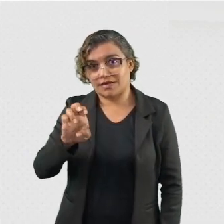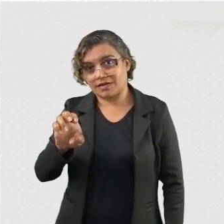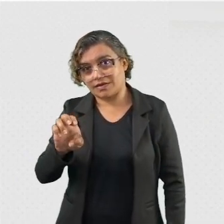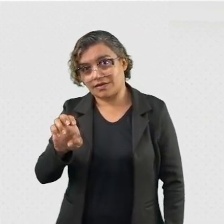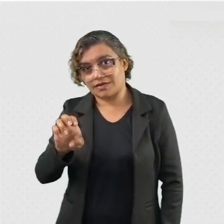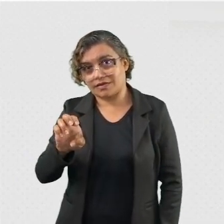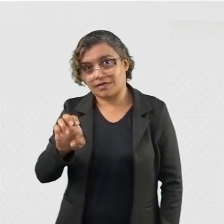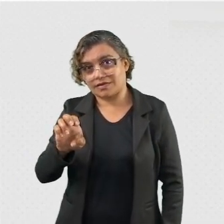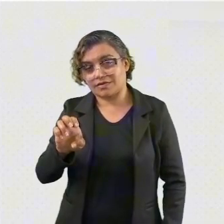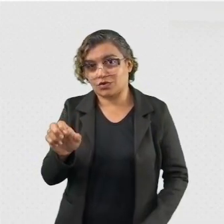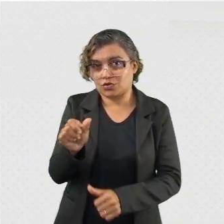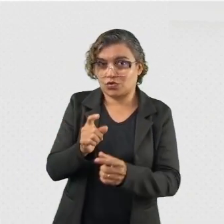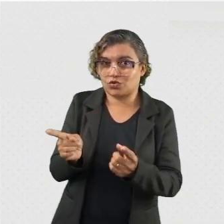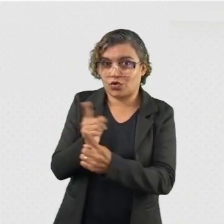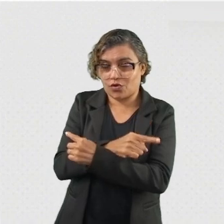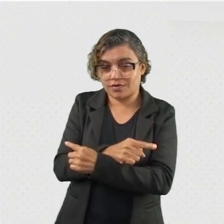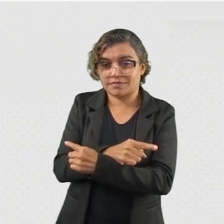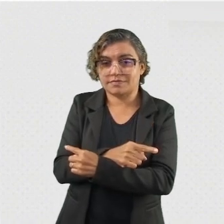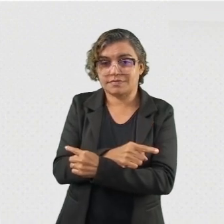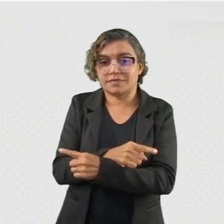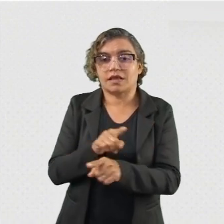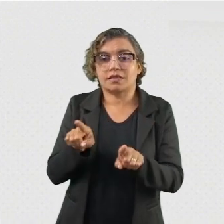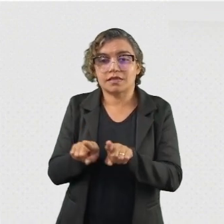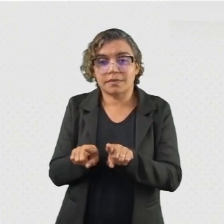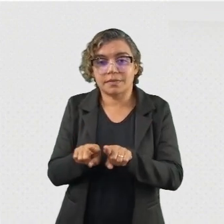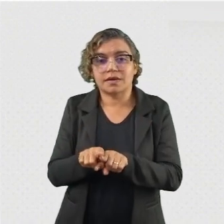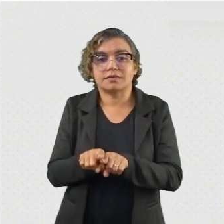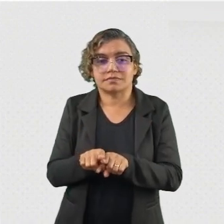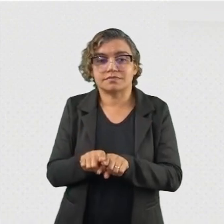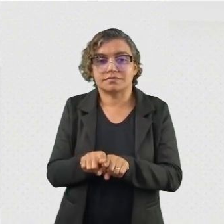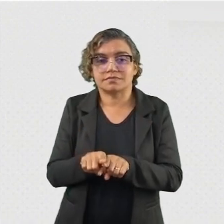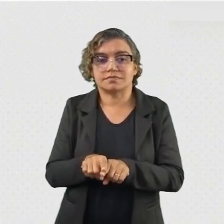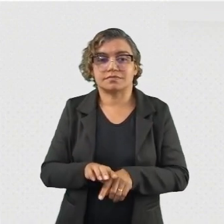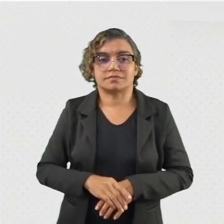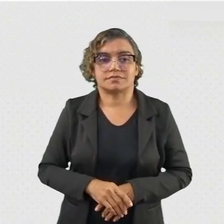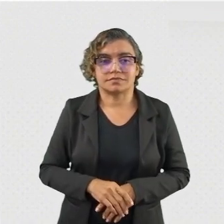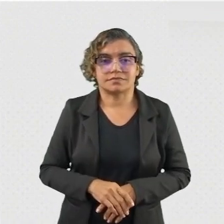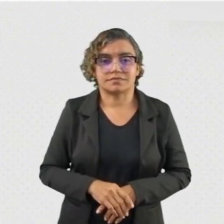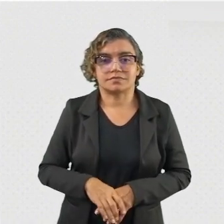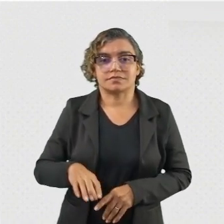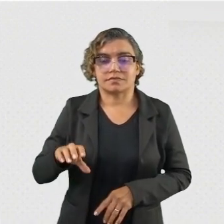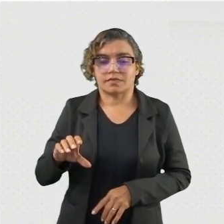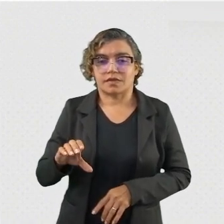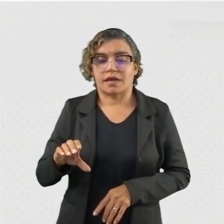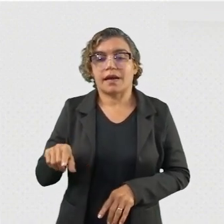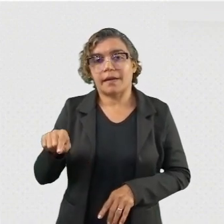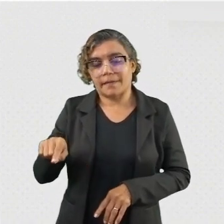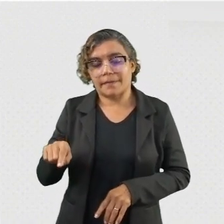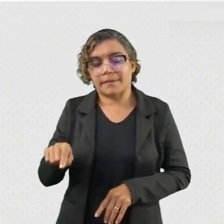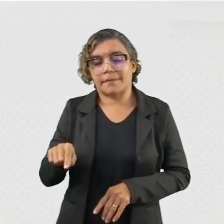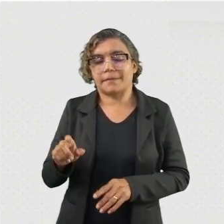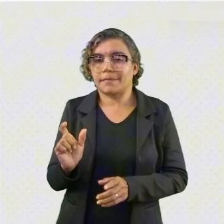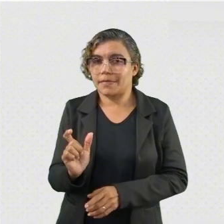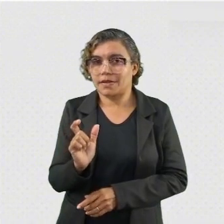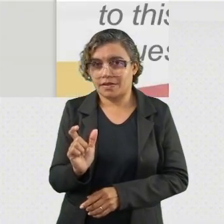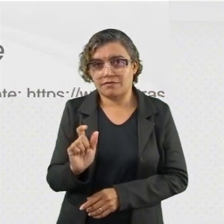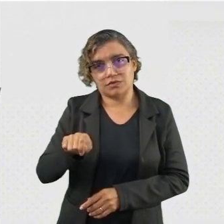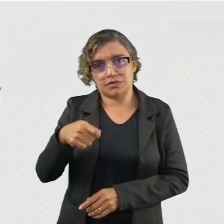letra E e a letra R, e a mesma coisa acontece com a palavra centro, tá